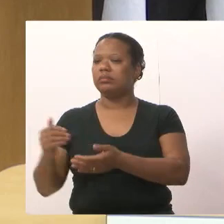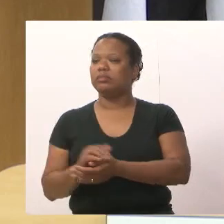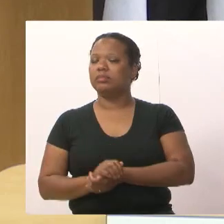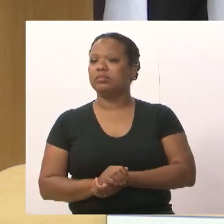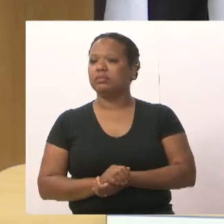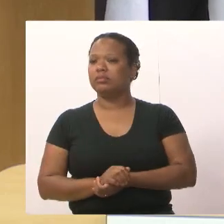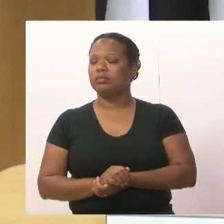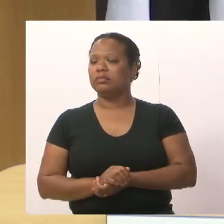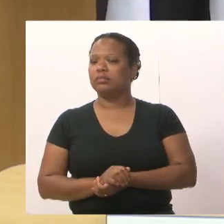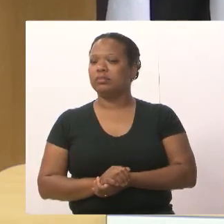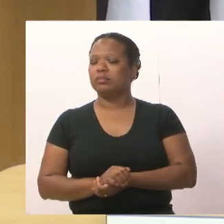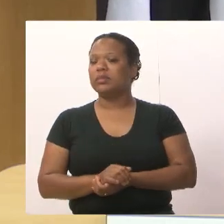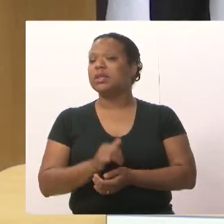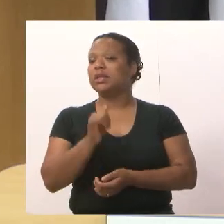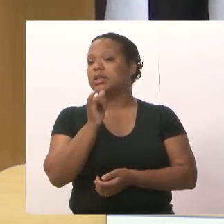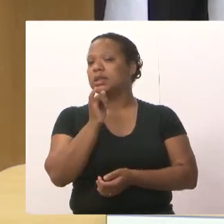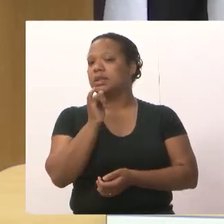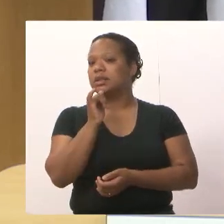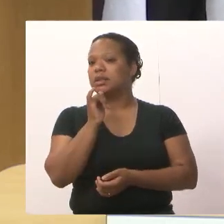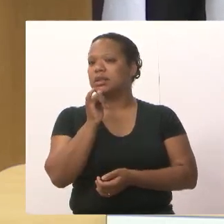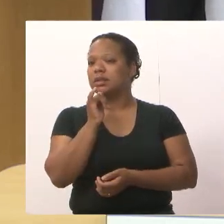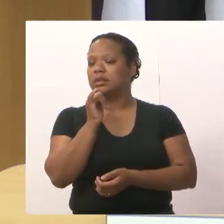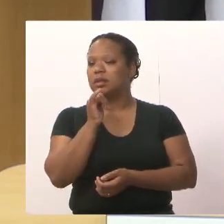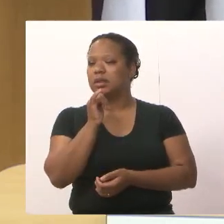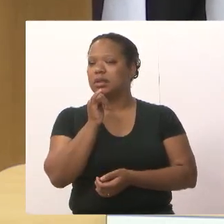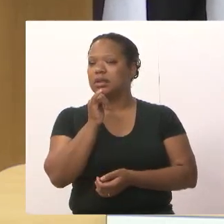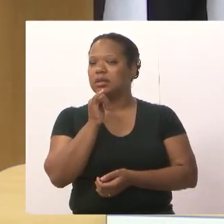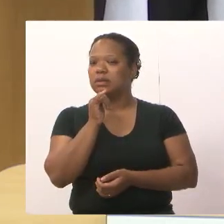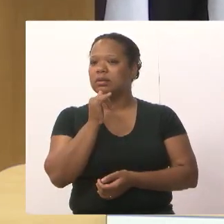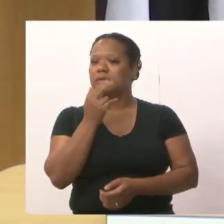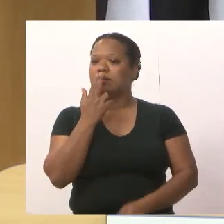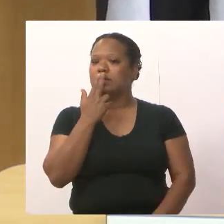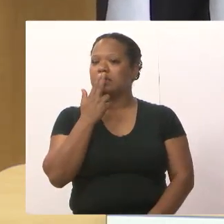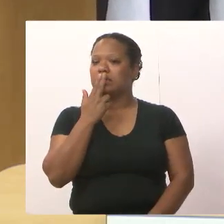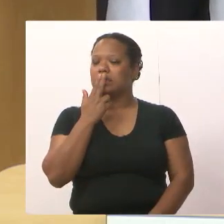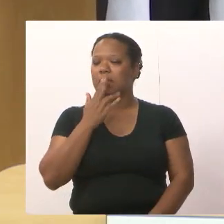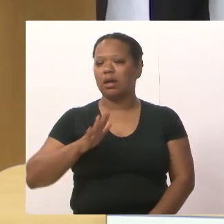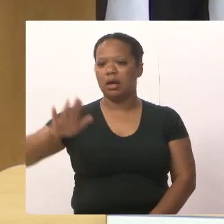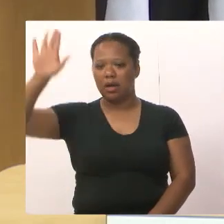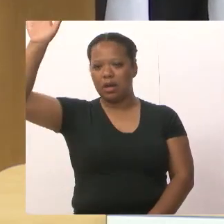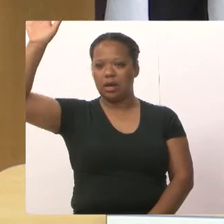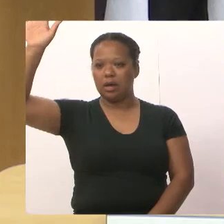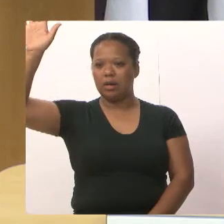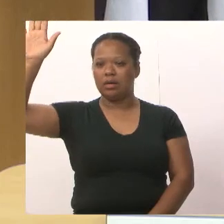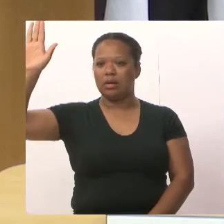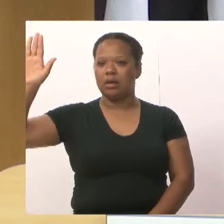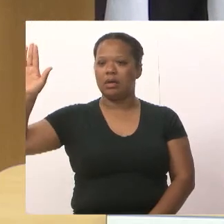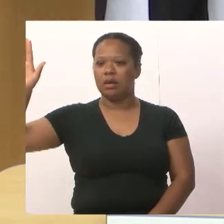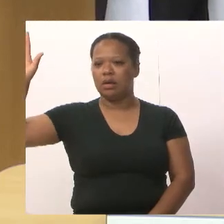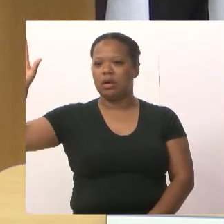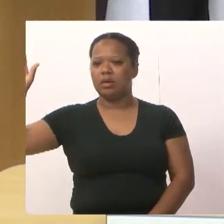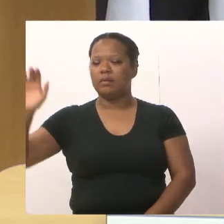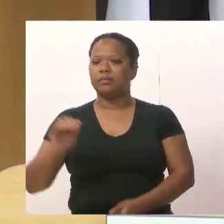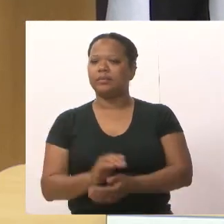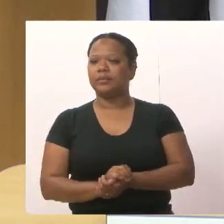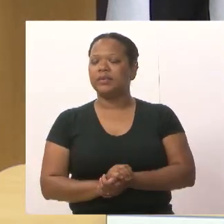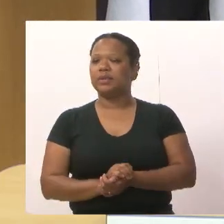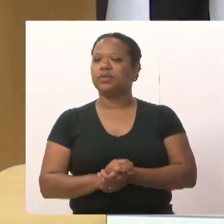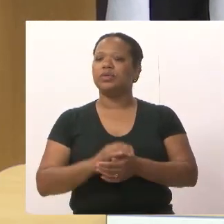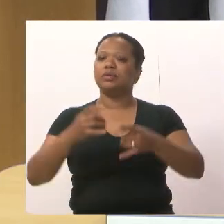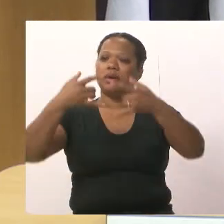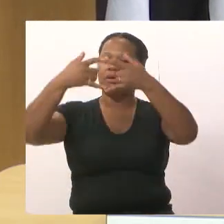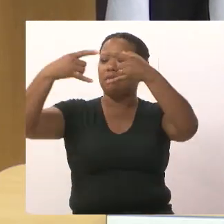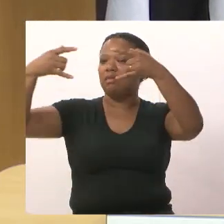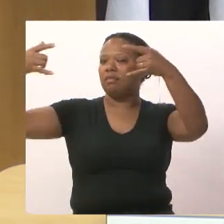onde a gente pega, por exemplo, o Hitler, que praticou a eugenia. Inclusive, tinha até um cartaz